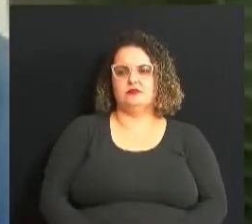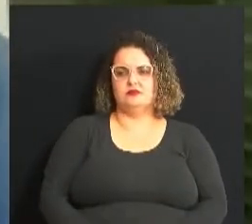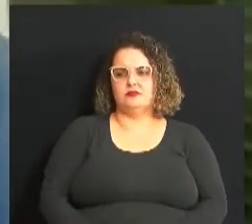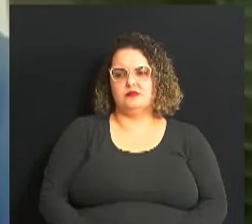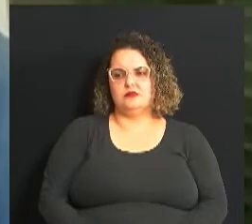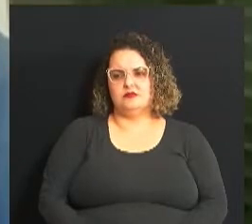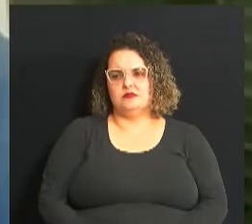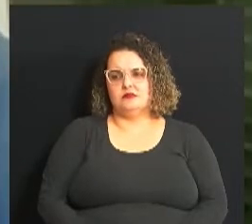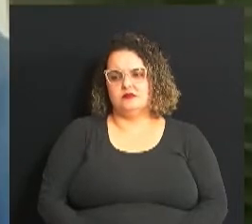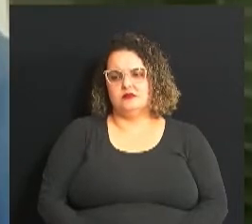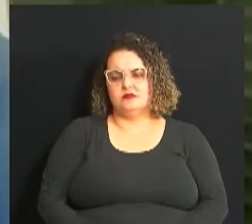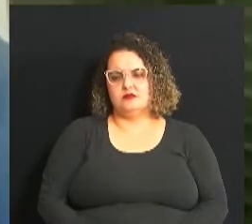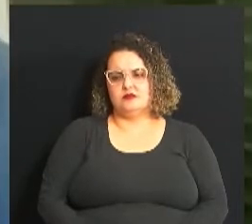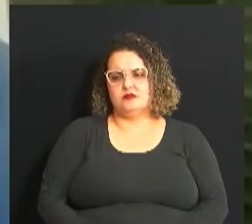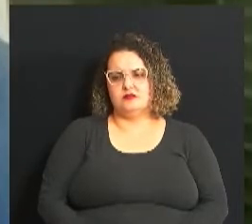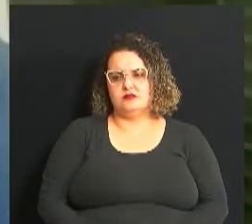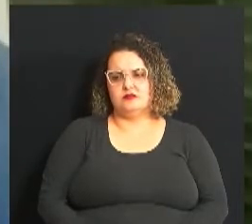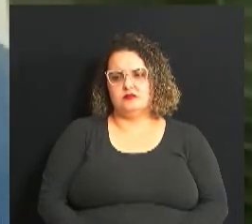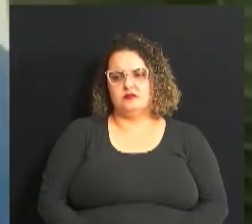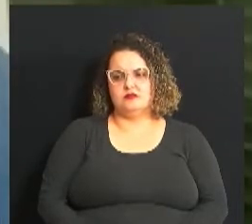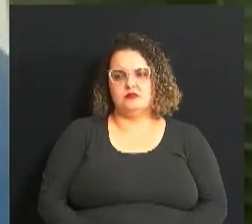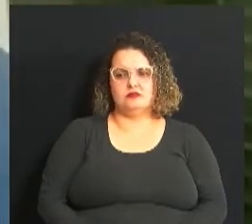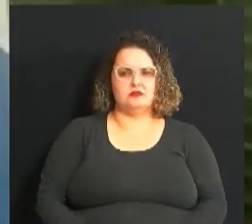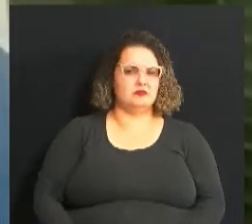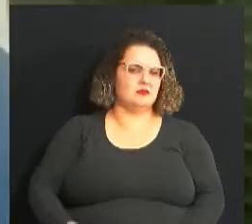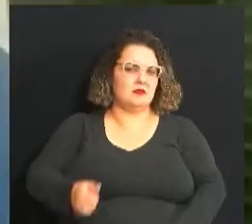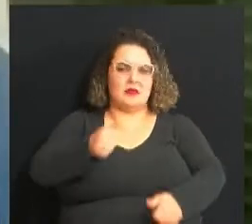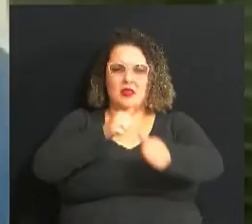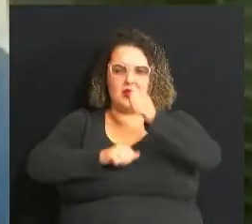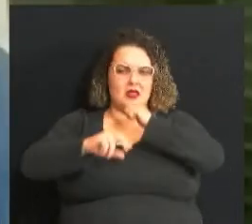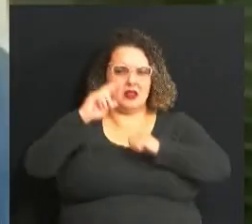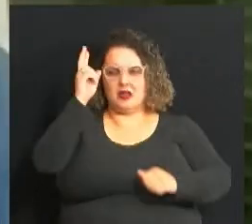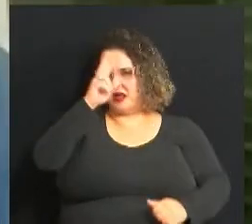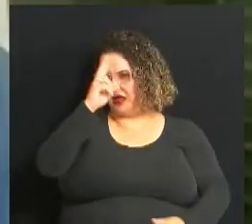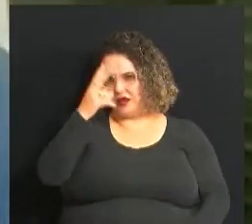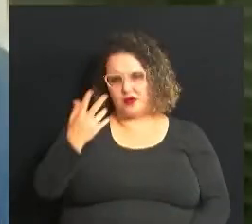substâncias muito agressivas, álcool,